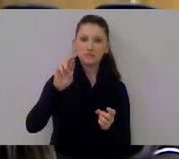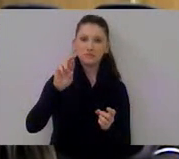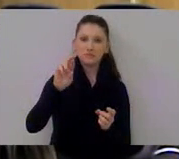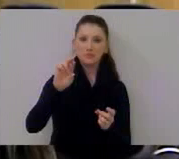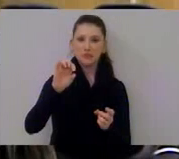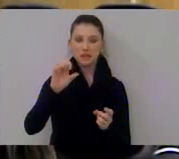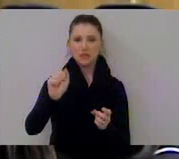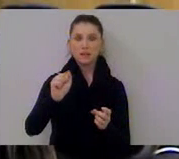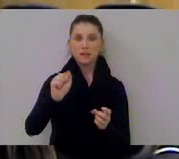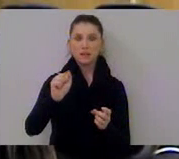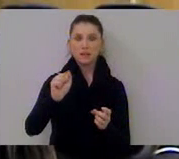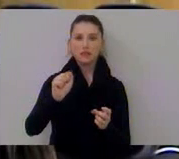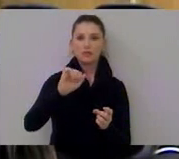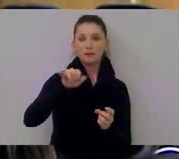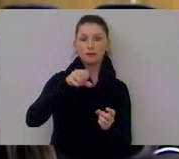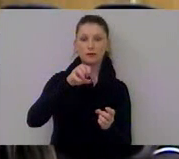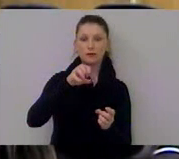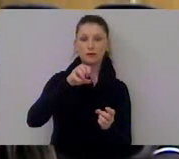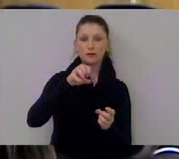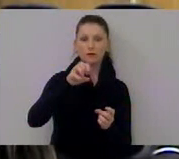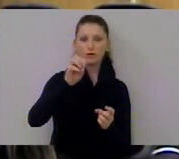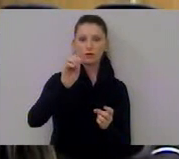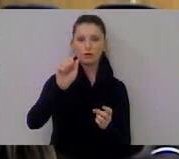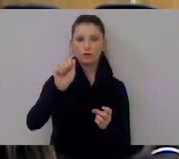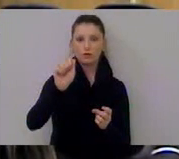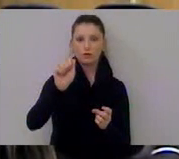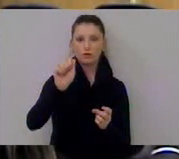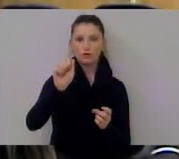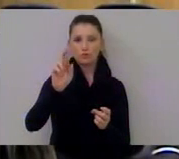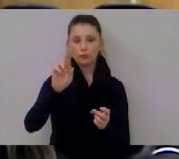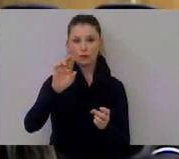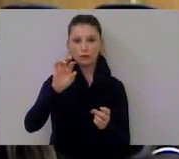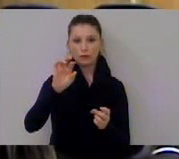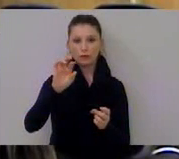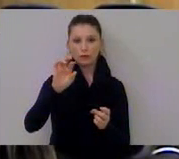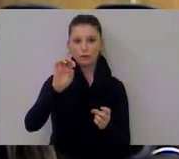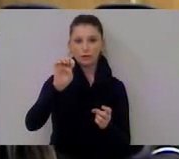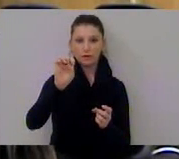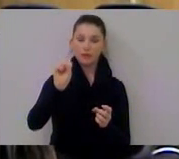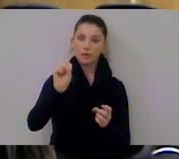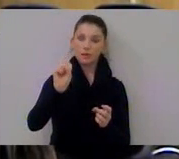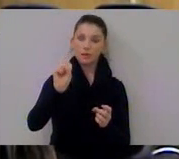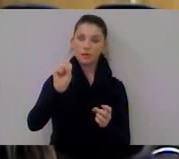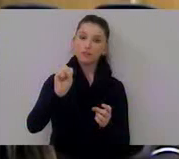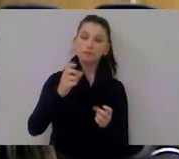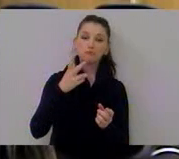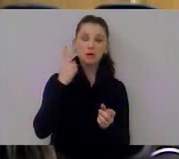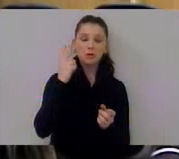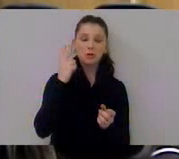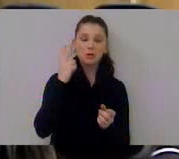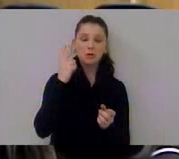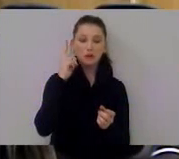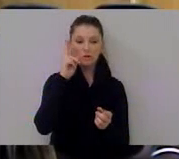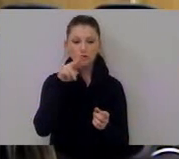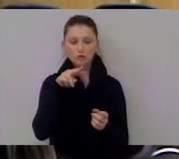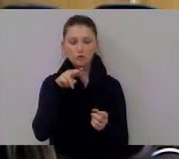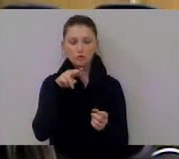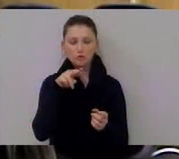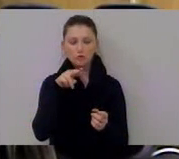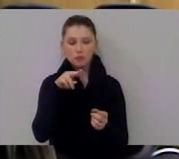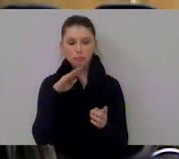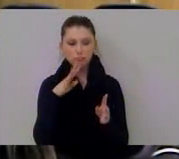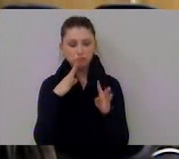conhecia. Mas através das redes sociais fui marcado, onde